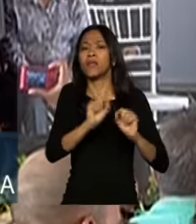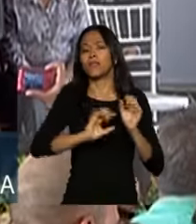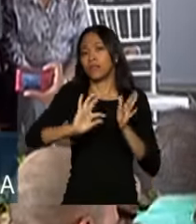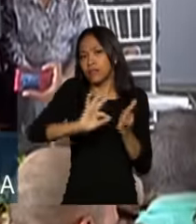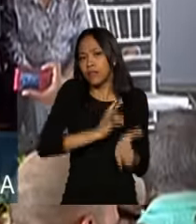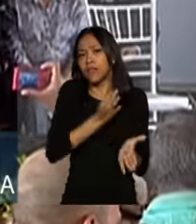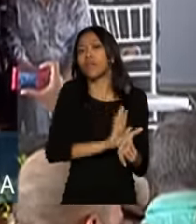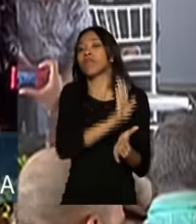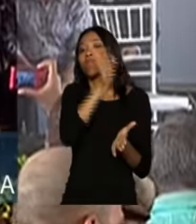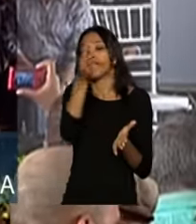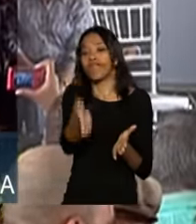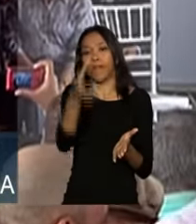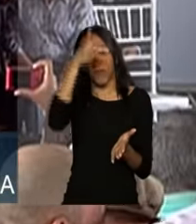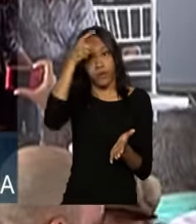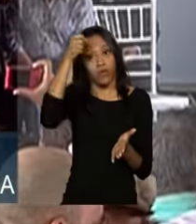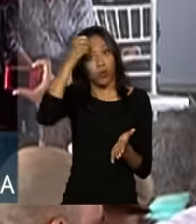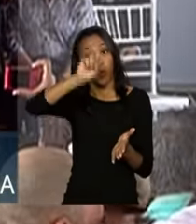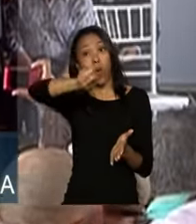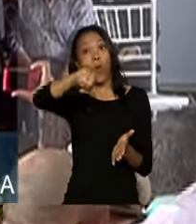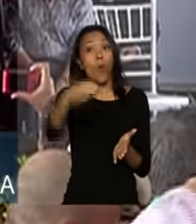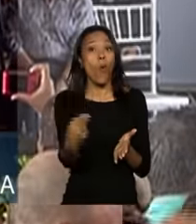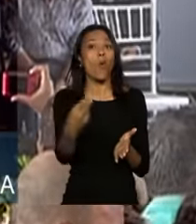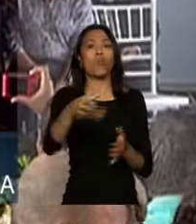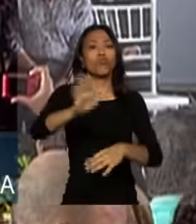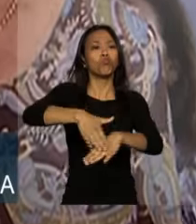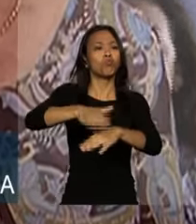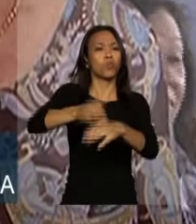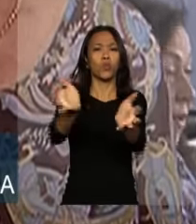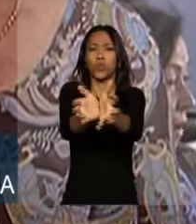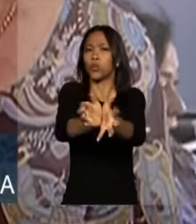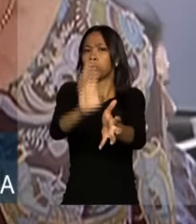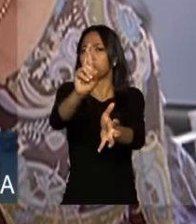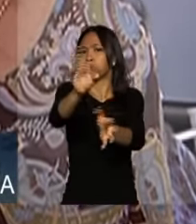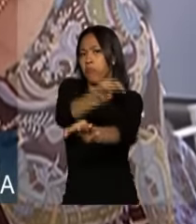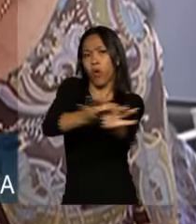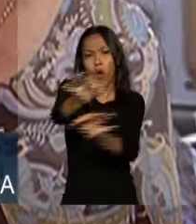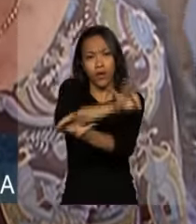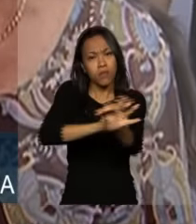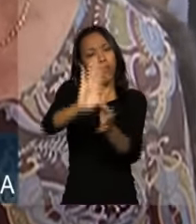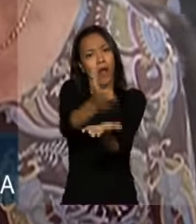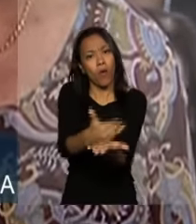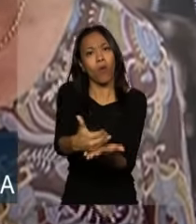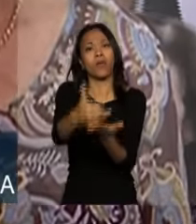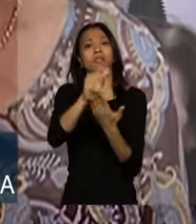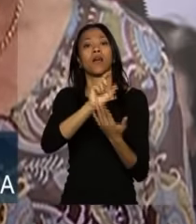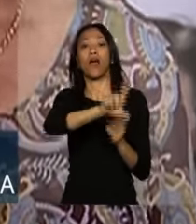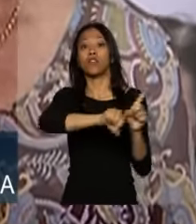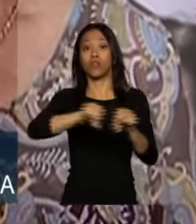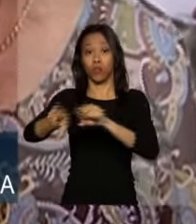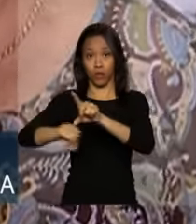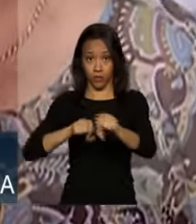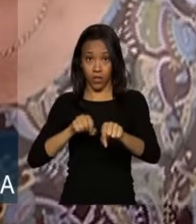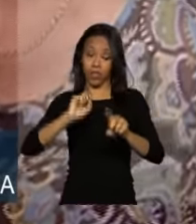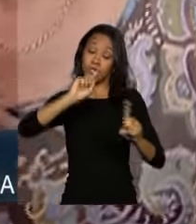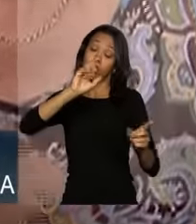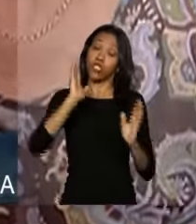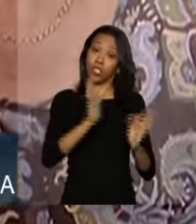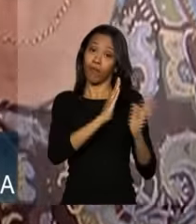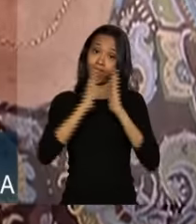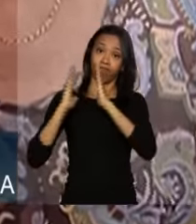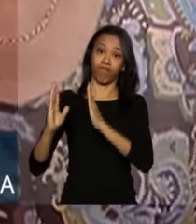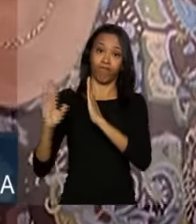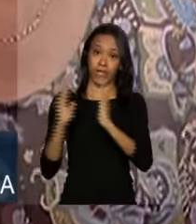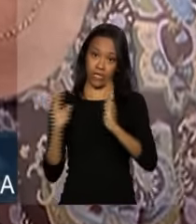inscrever na prefeitura ou numa entidade organizadora para iniciar o processo de seleção. Já para as famílias com